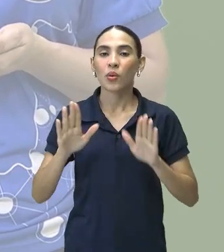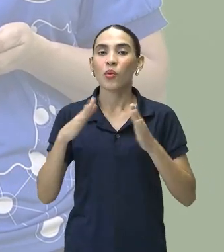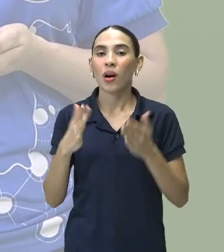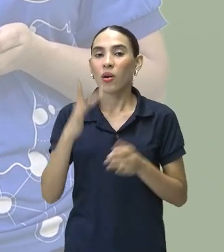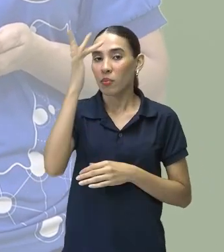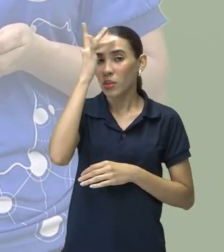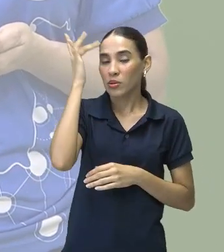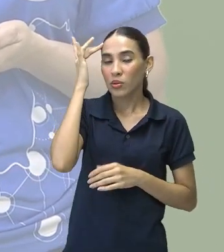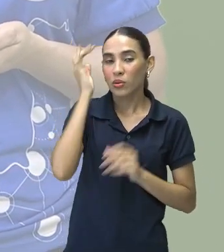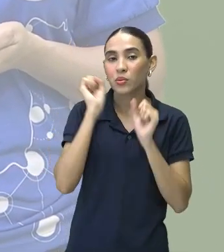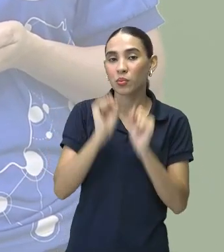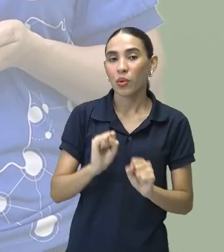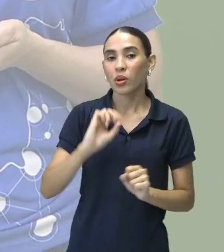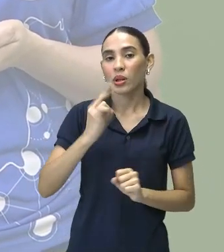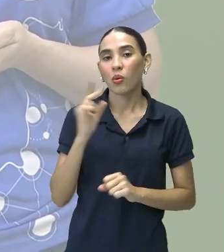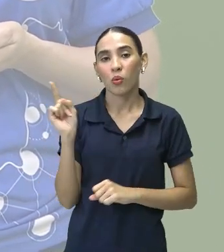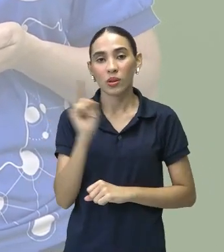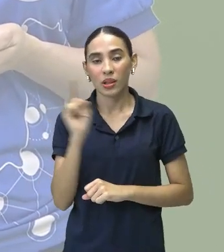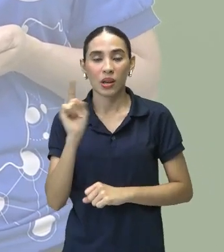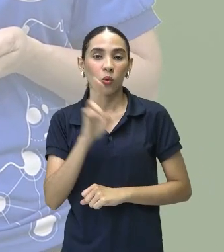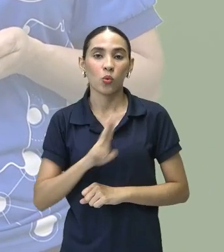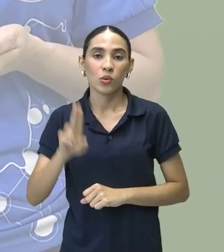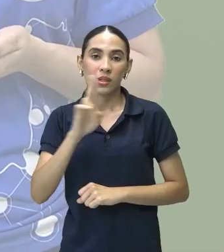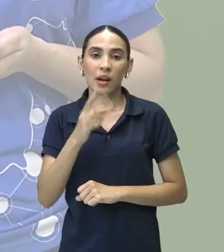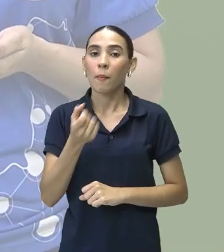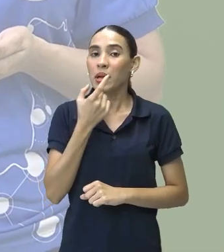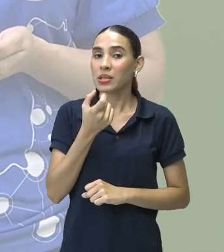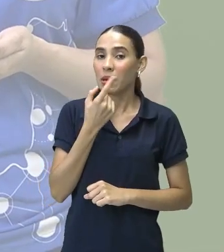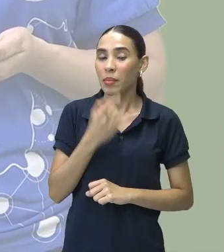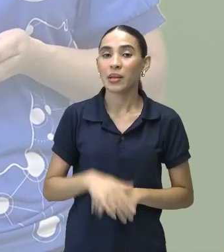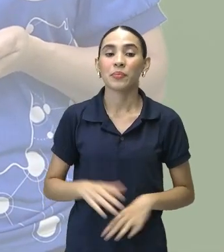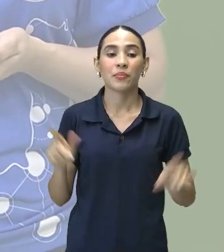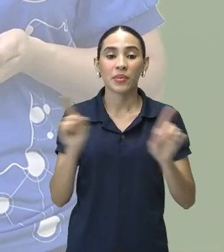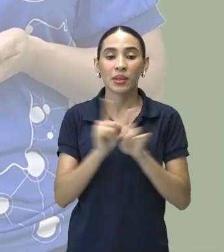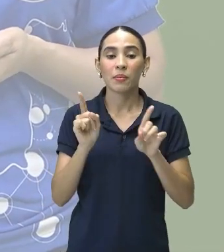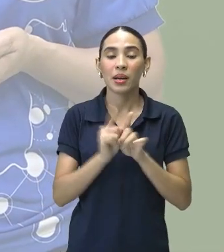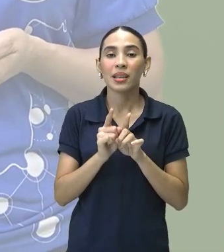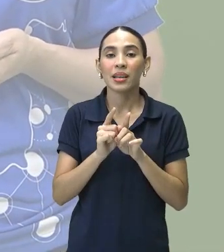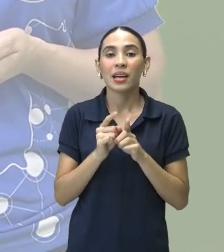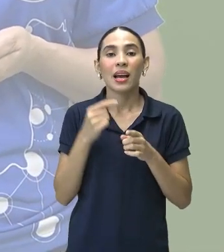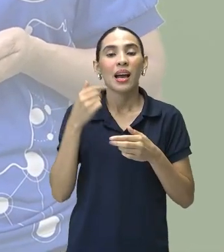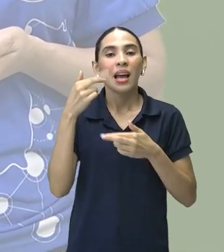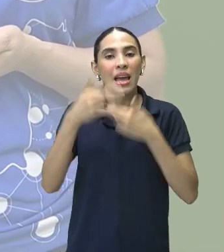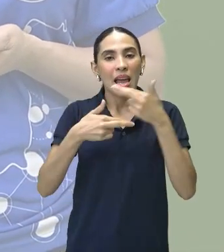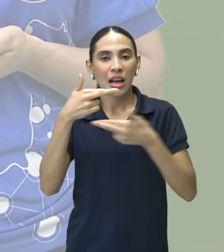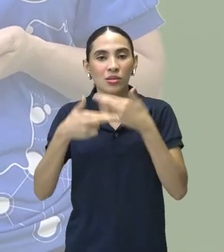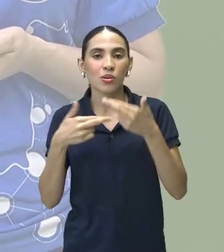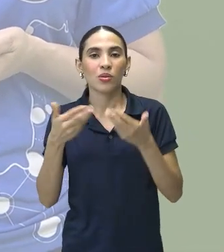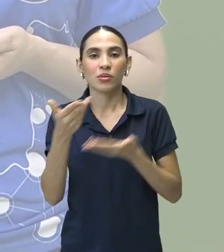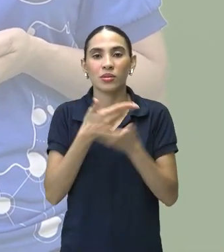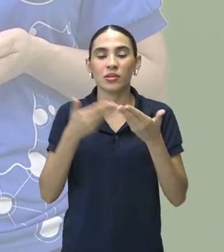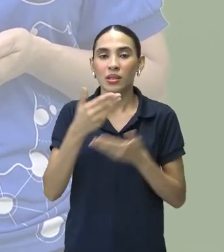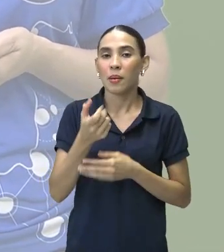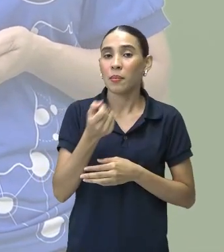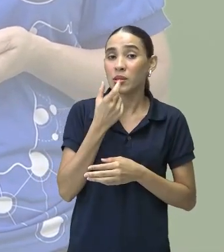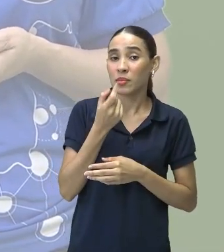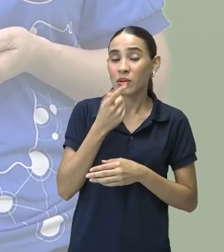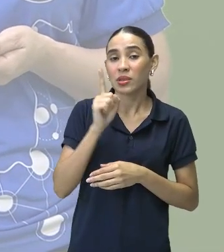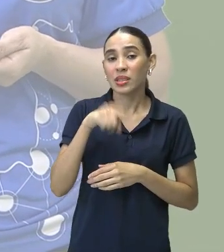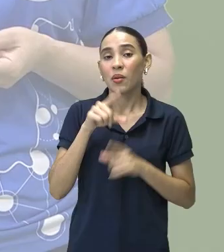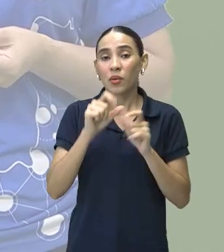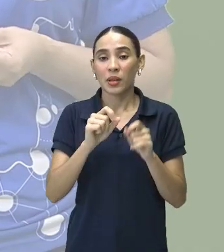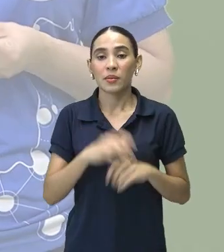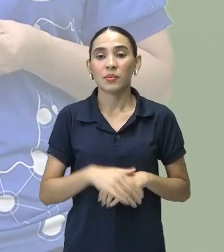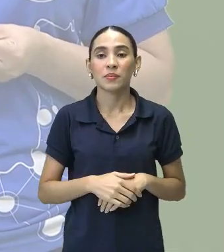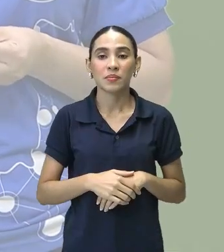podem ou não podem fazer uso daquele medicamento, além das reações ou interações medicamentosas, né, que são